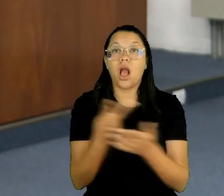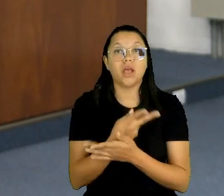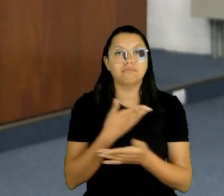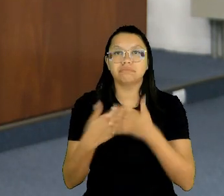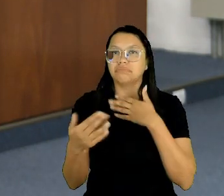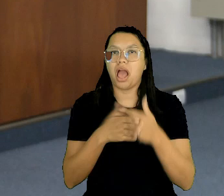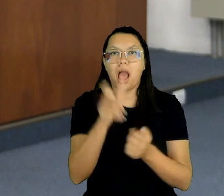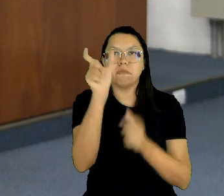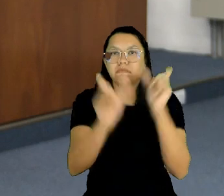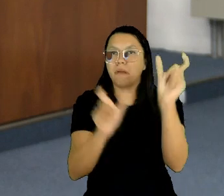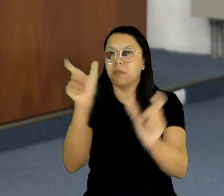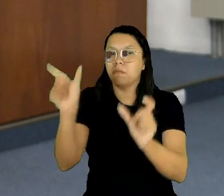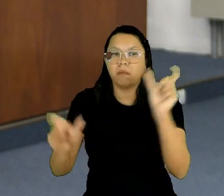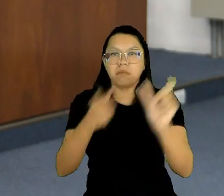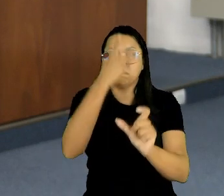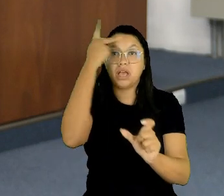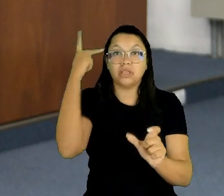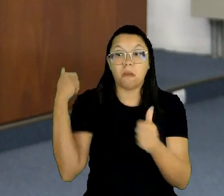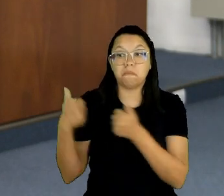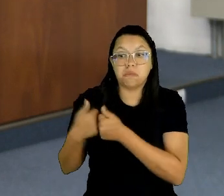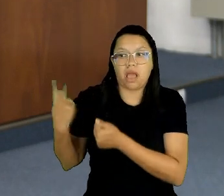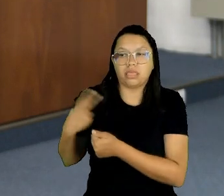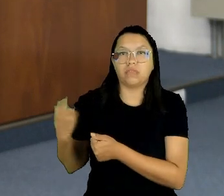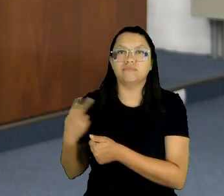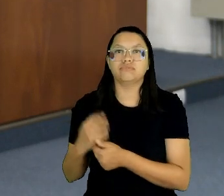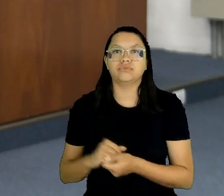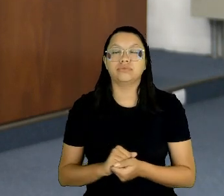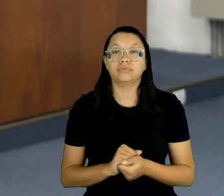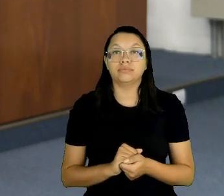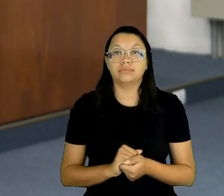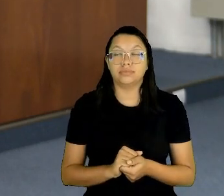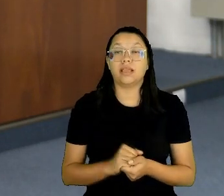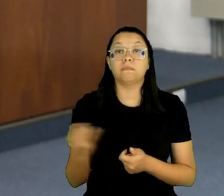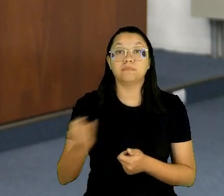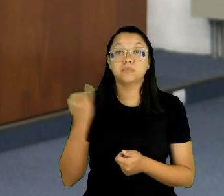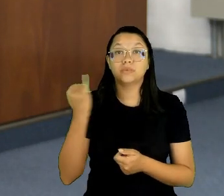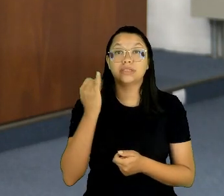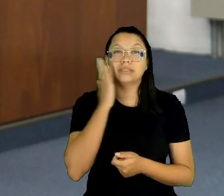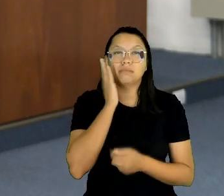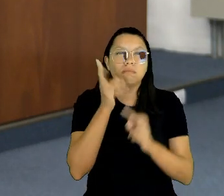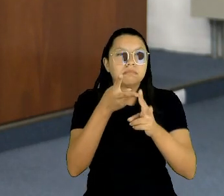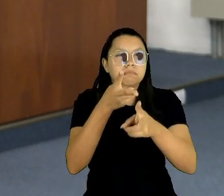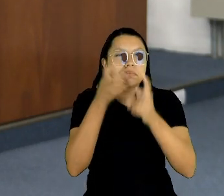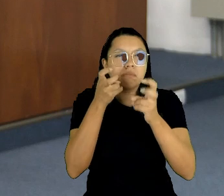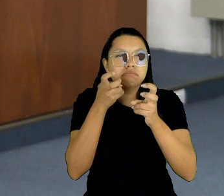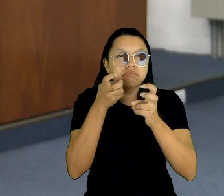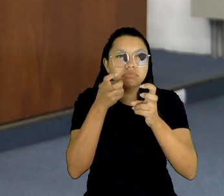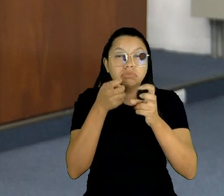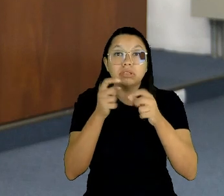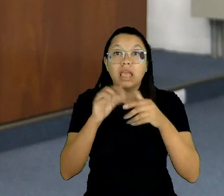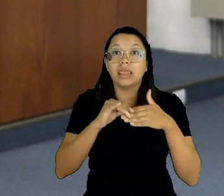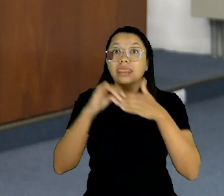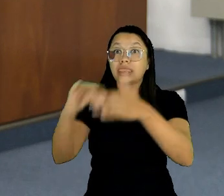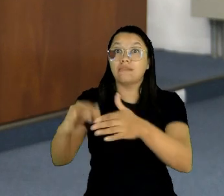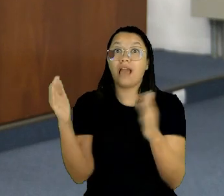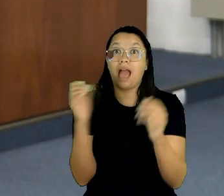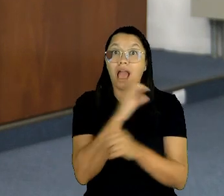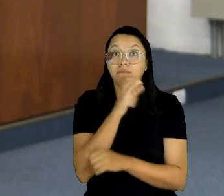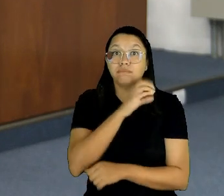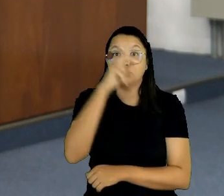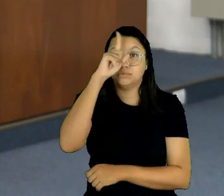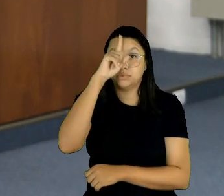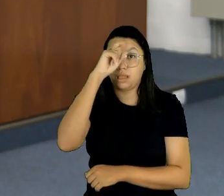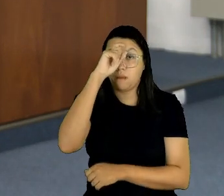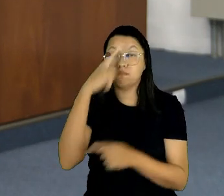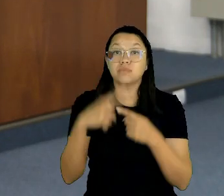importante, porque pode acontecer com qualquer um que esteja do nosso lado, é extremamente importante a gente conseguir identificar e